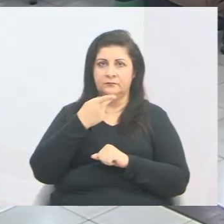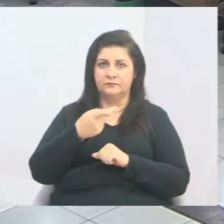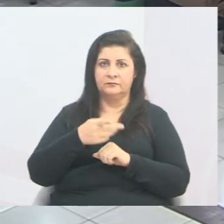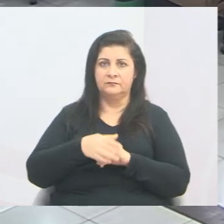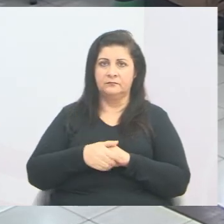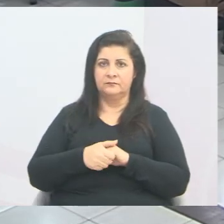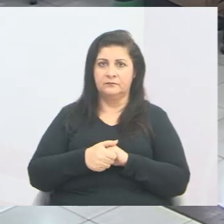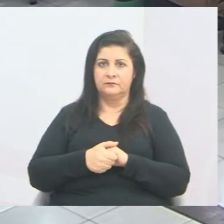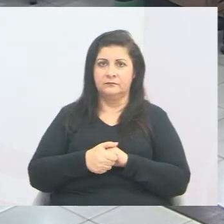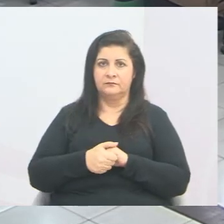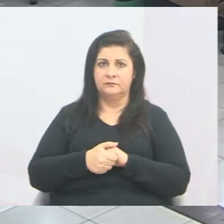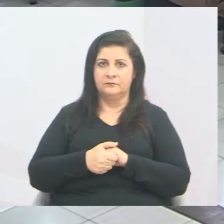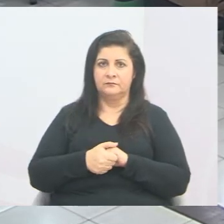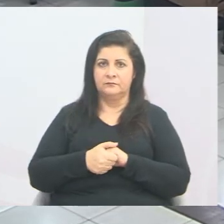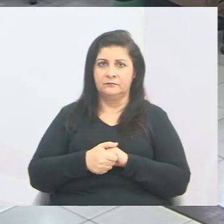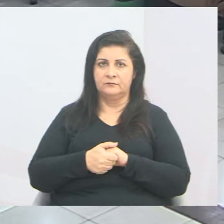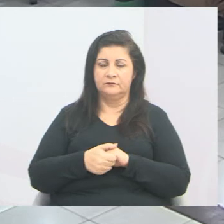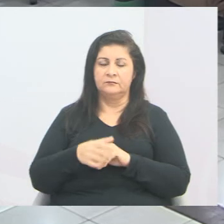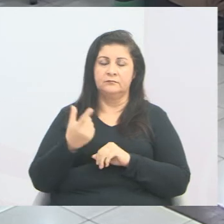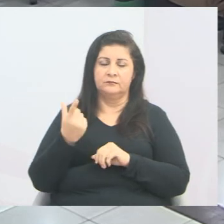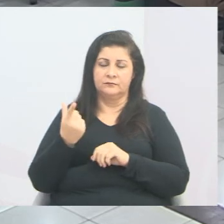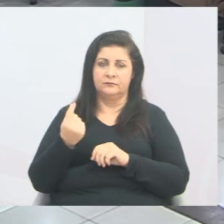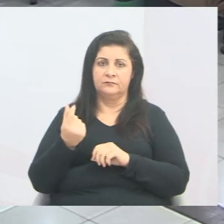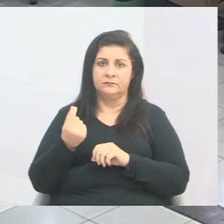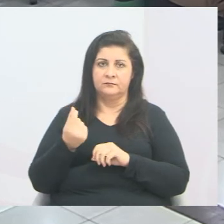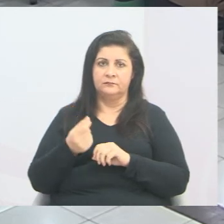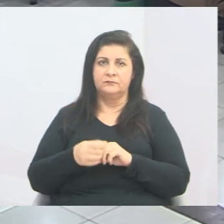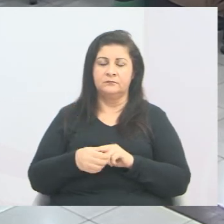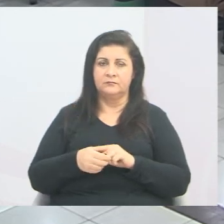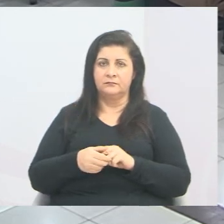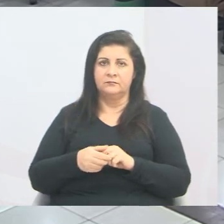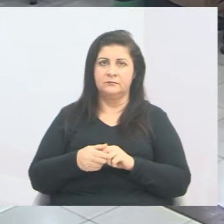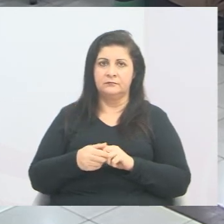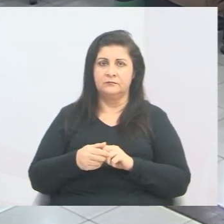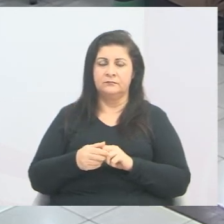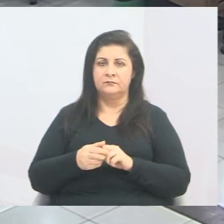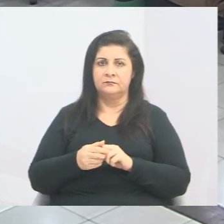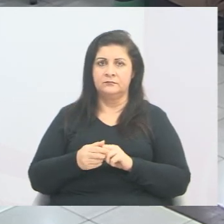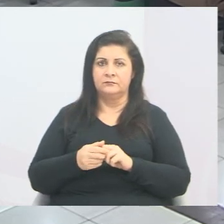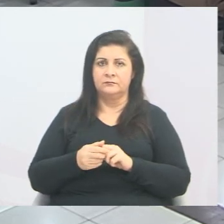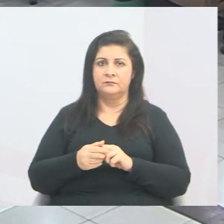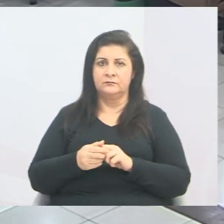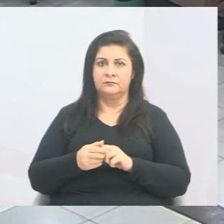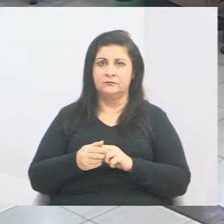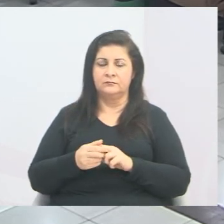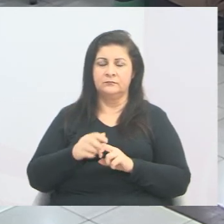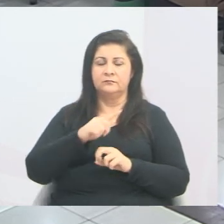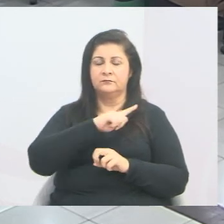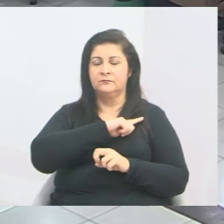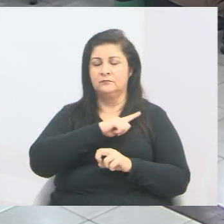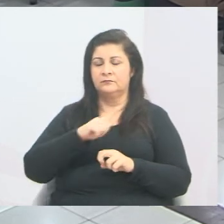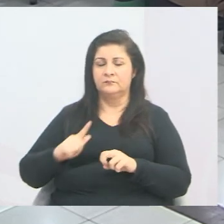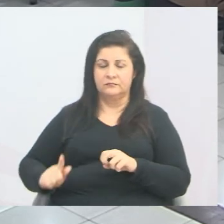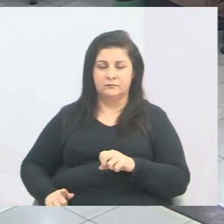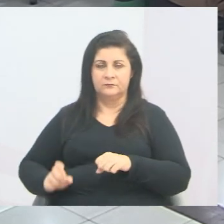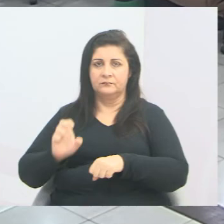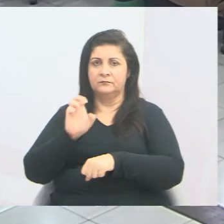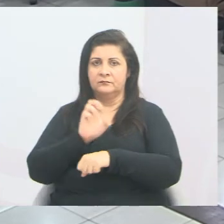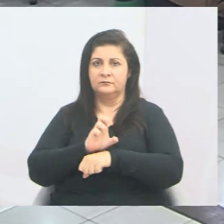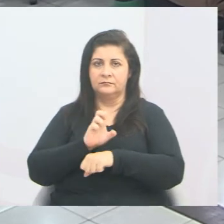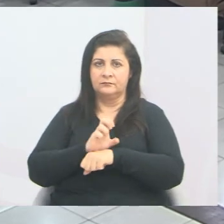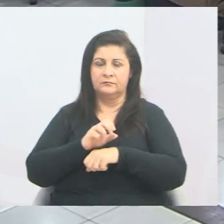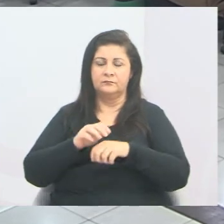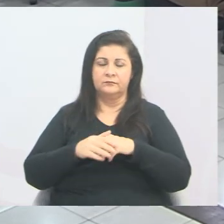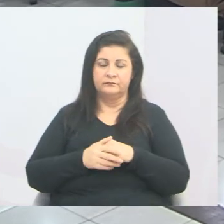Infelizmente, em termos de capital, né, tá? Transferência de capital, o governo do Estado e também a União